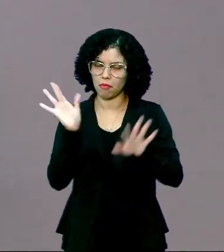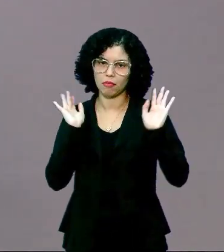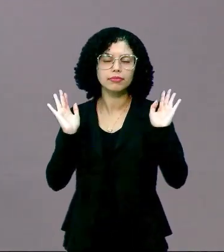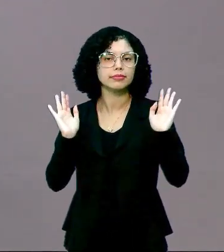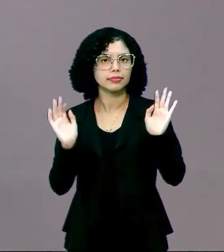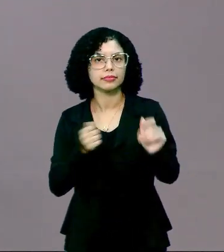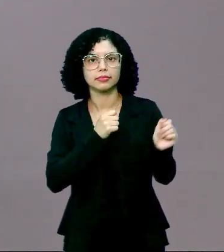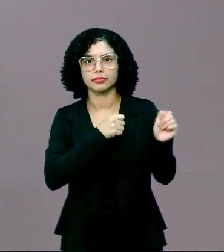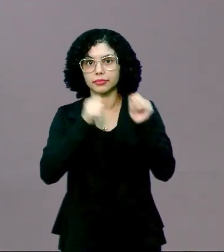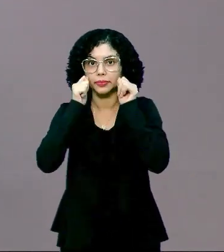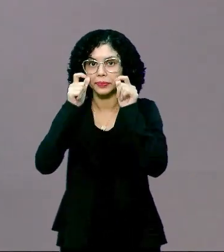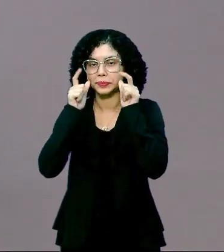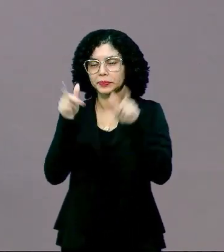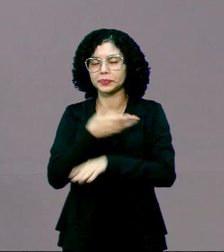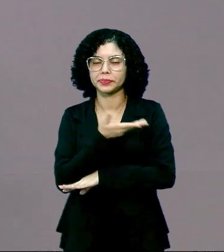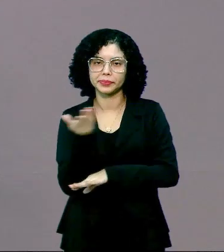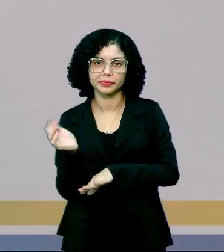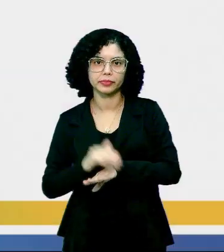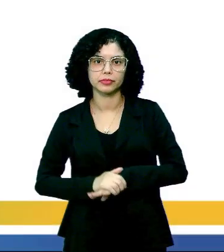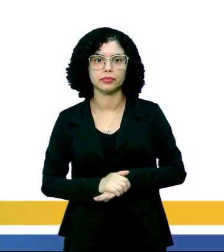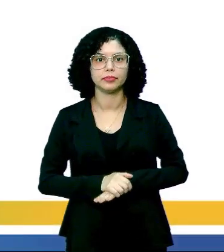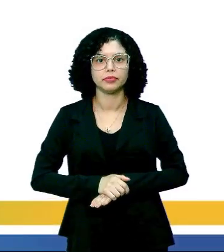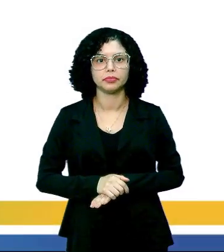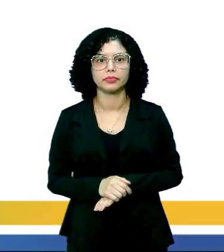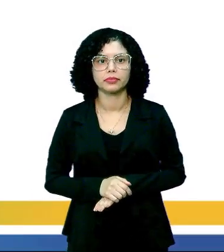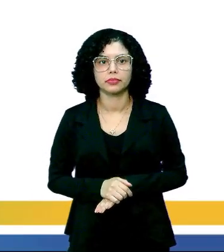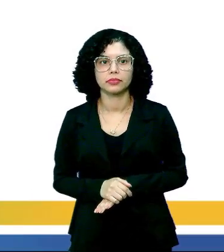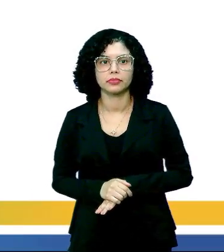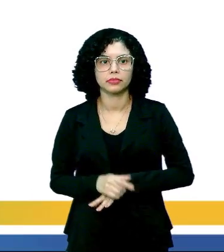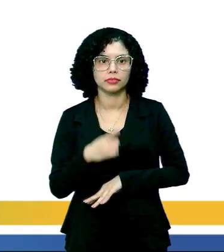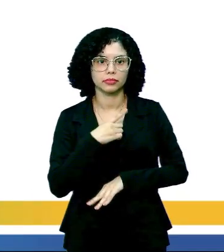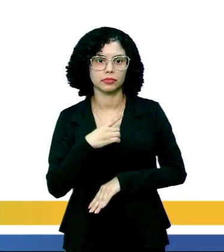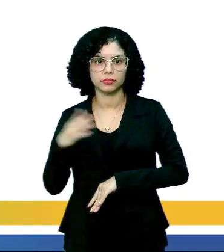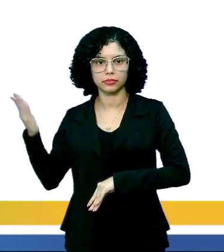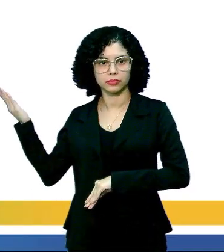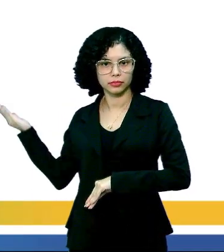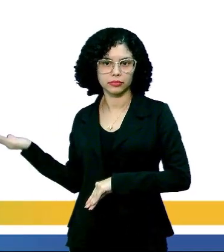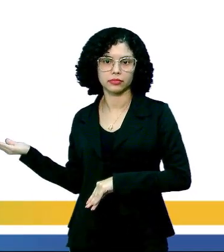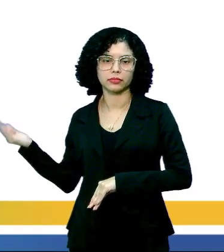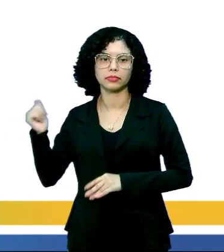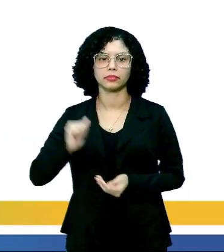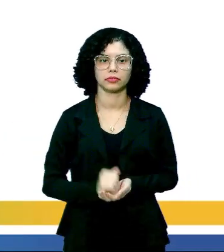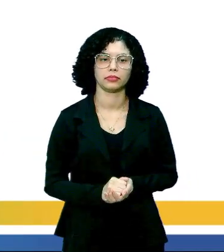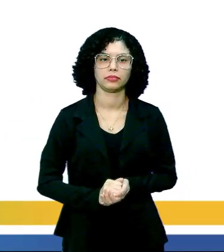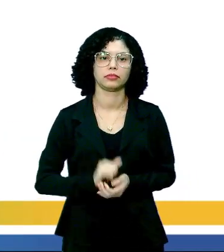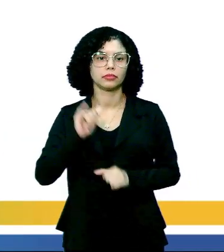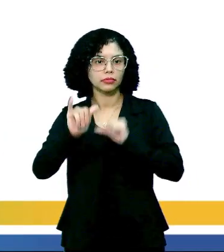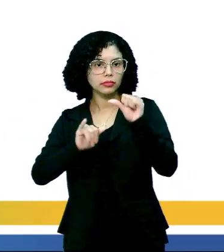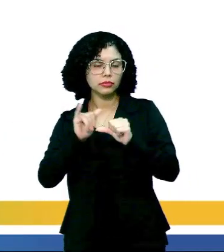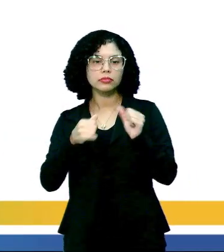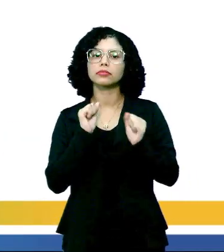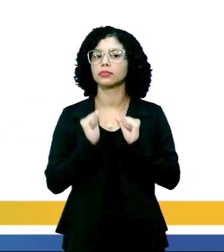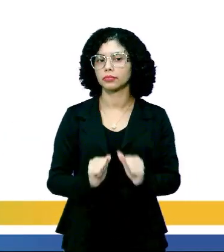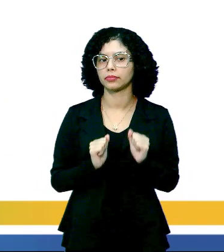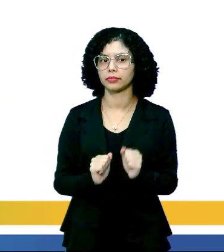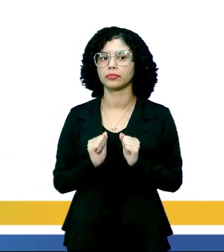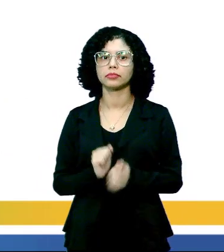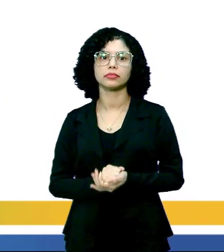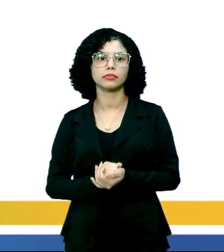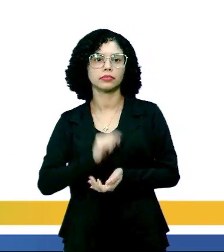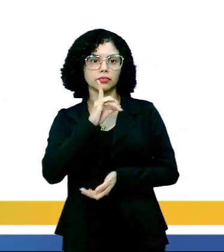essa observação importante para a gente. Então olha só na tela. Então nós temos aí essa radiação que pode ser emitida por os